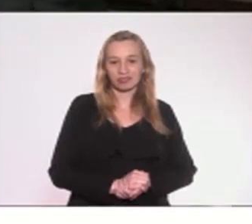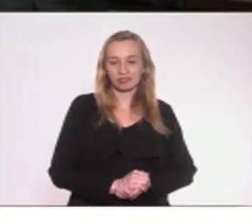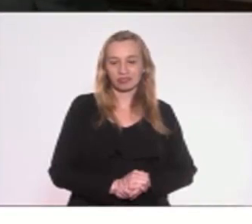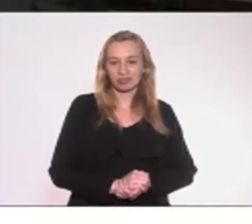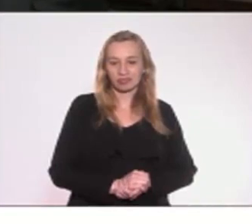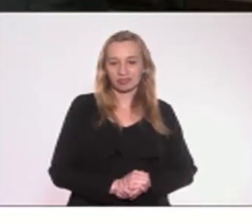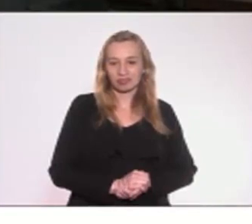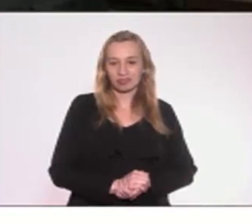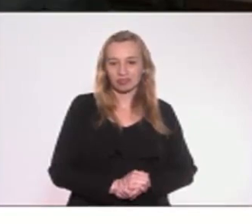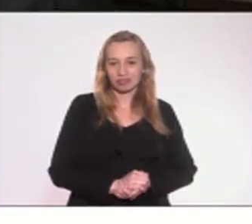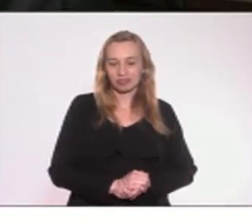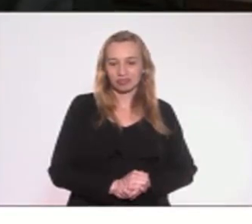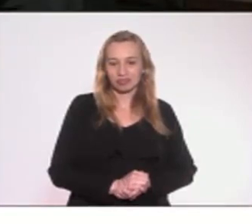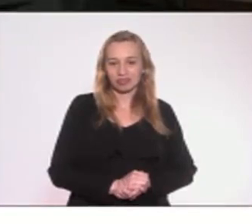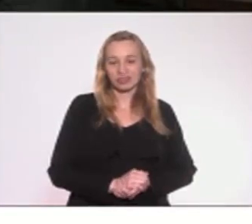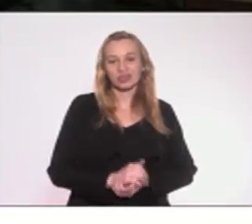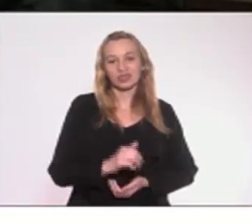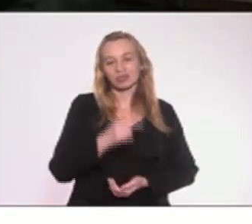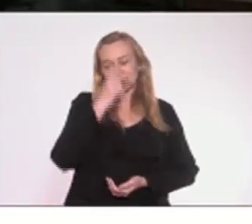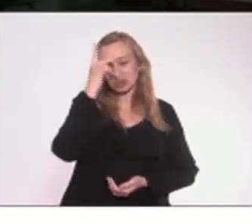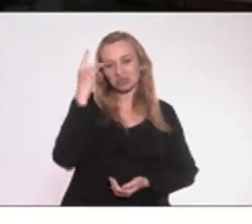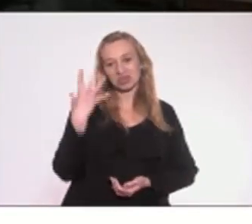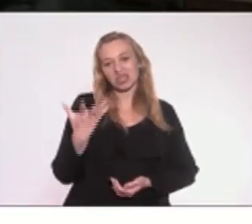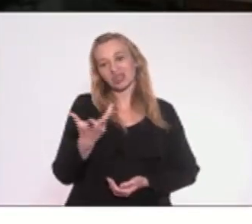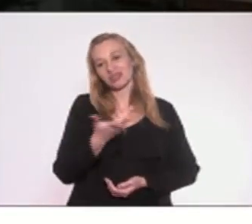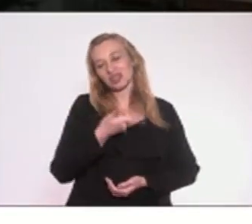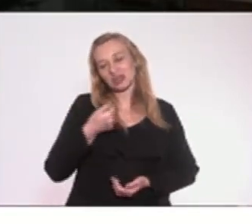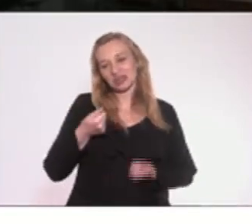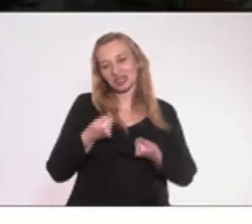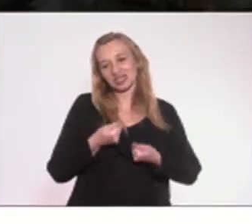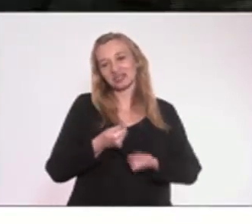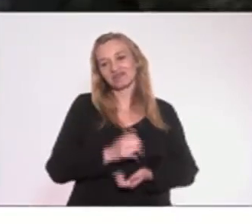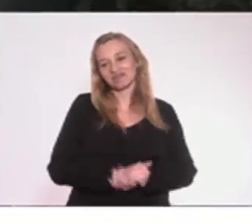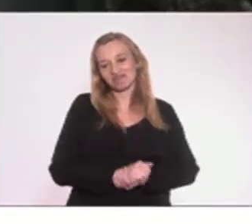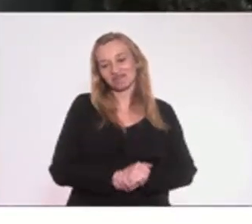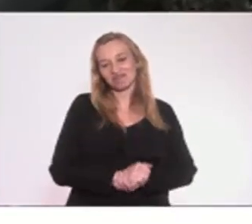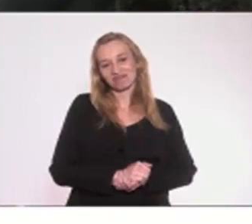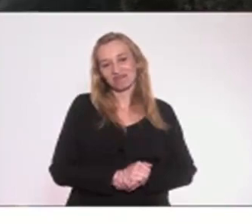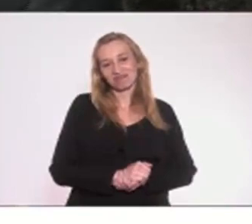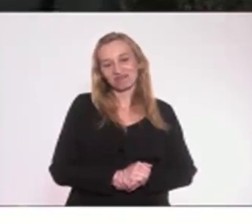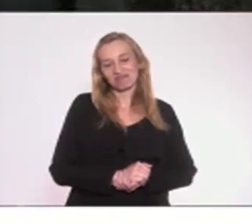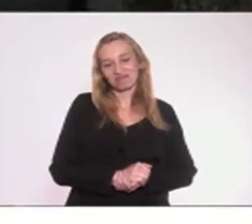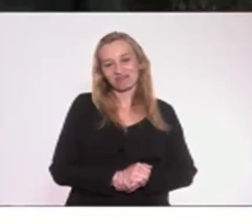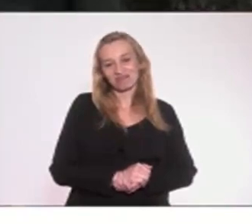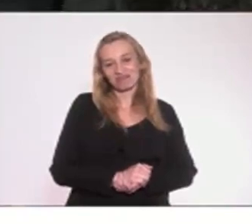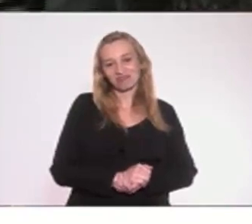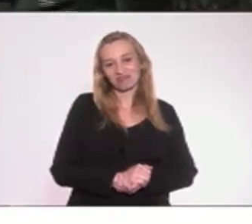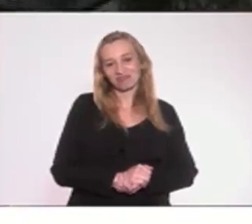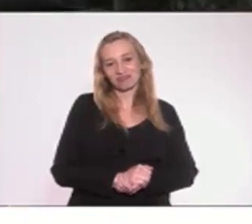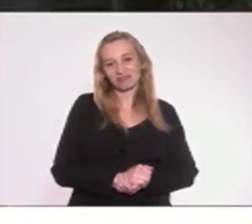Doutor Gussen, essas pessoas são maravilhosas. Pode acreditar. Aí, Cláudio.